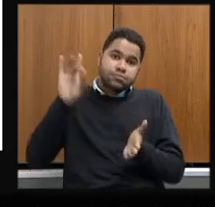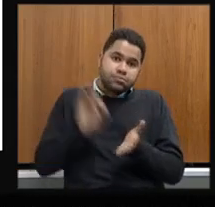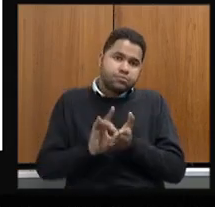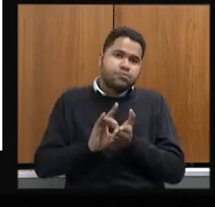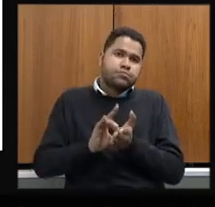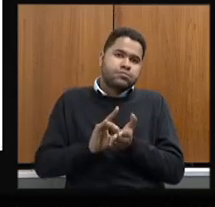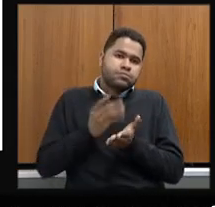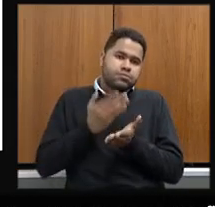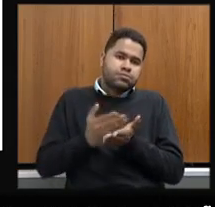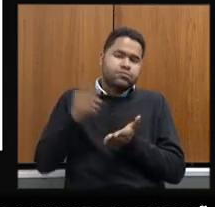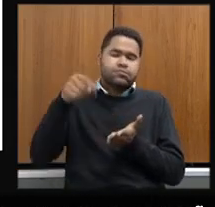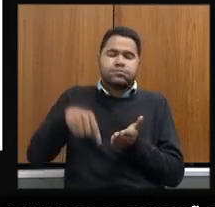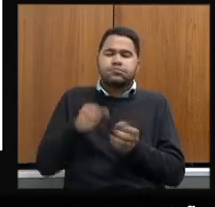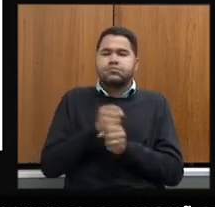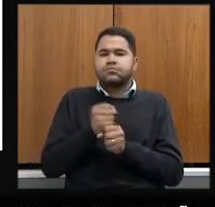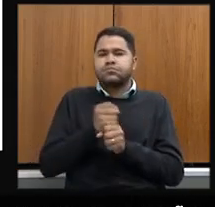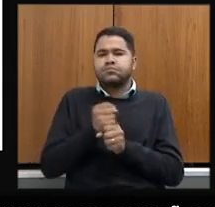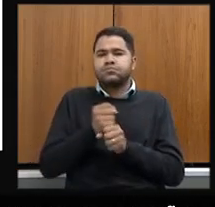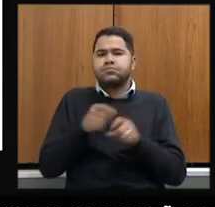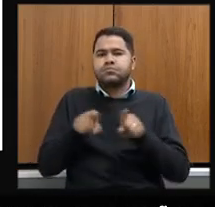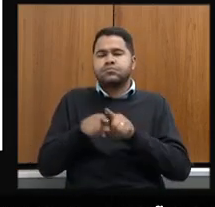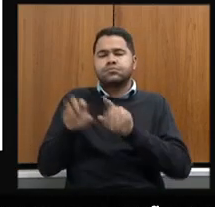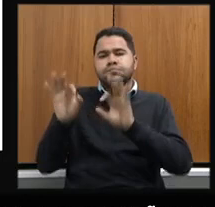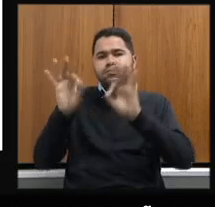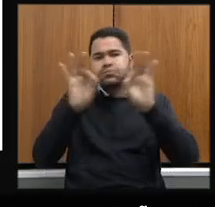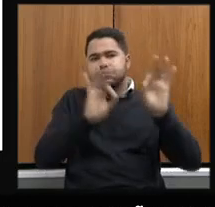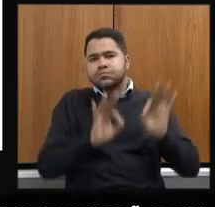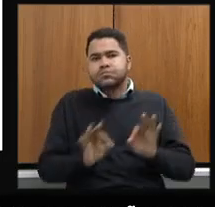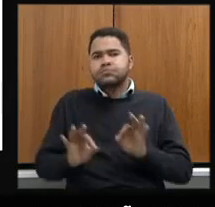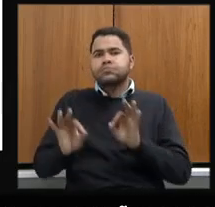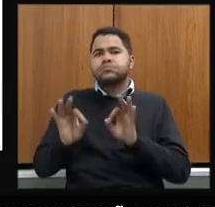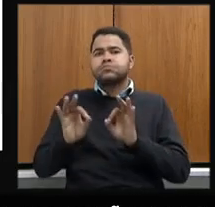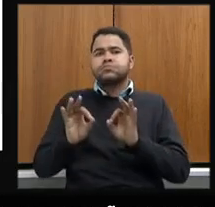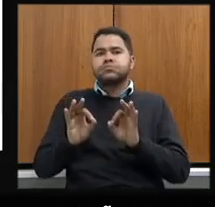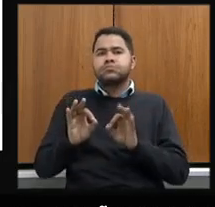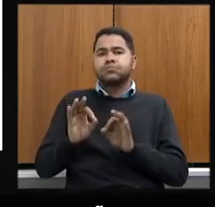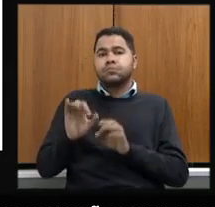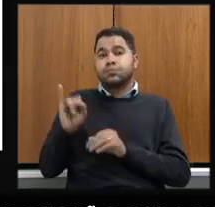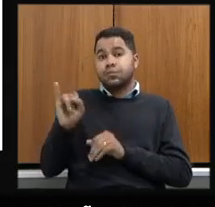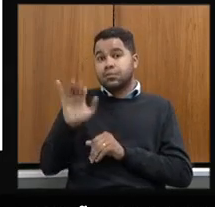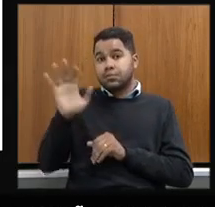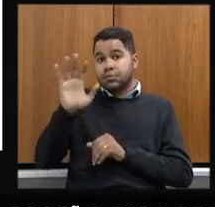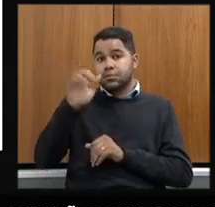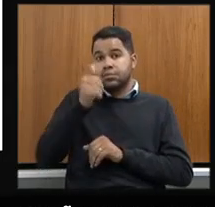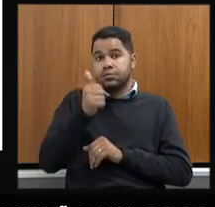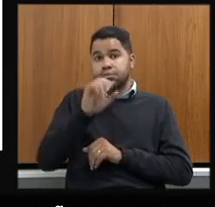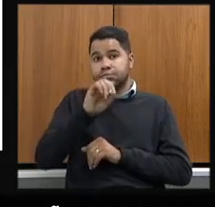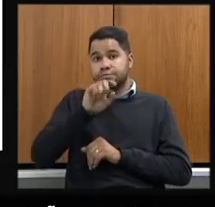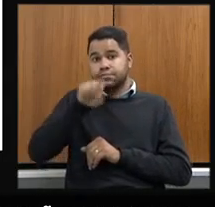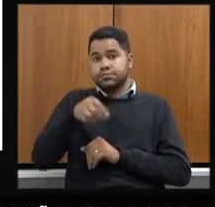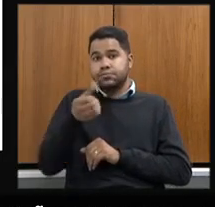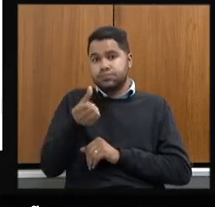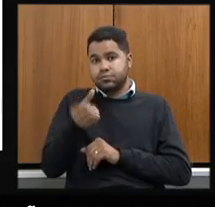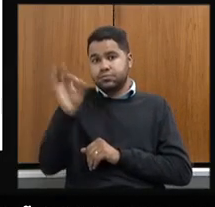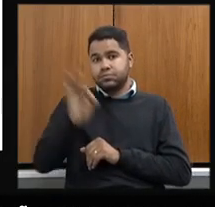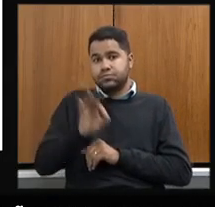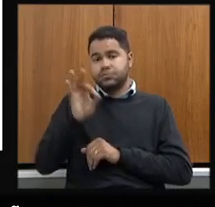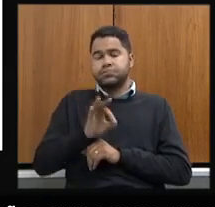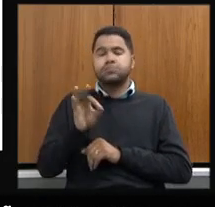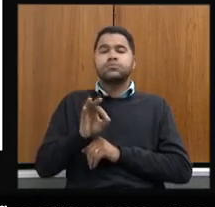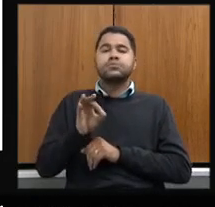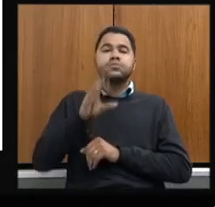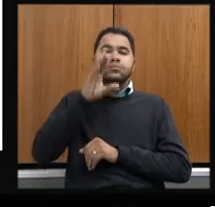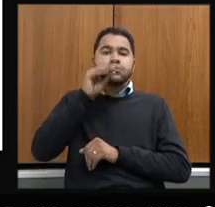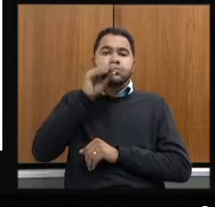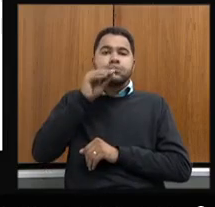implantada neste ano a recomposição inflacionária de 10.06 por cento para servidores do Poder Executivo